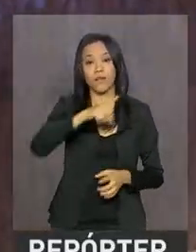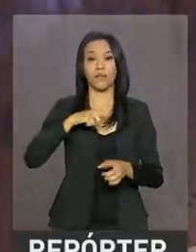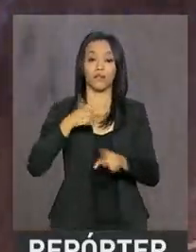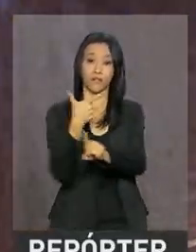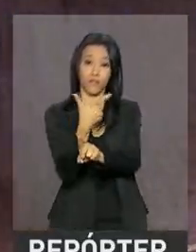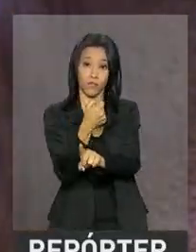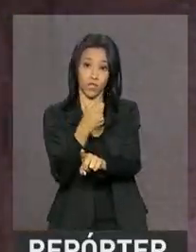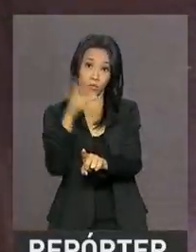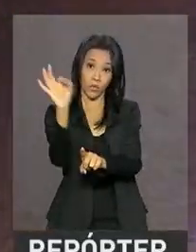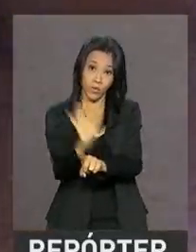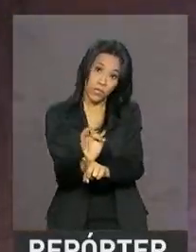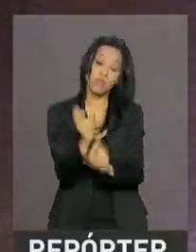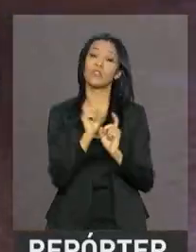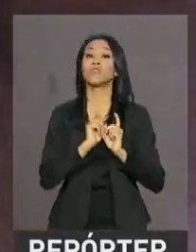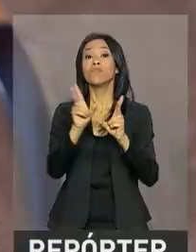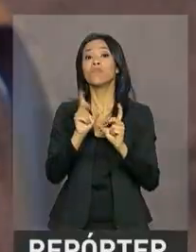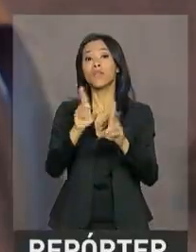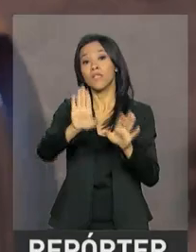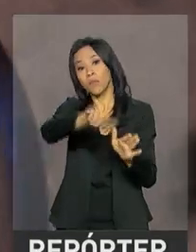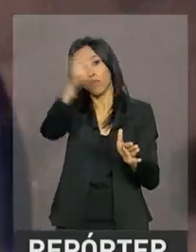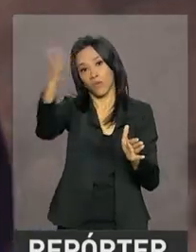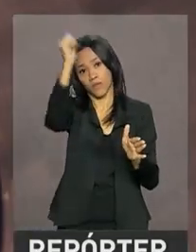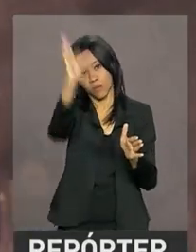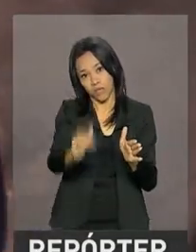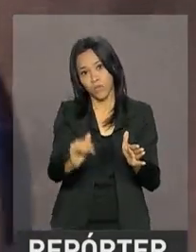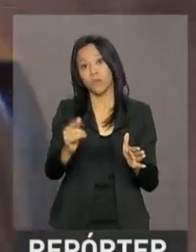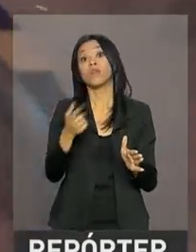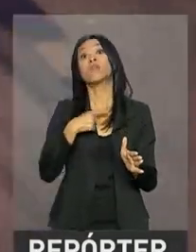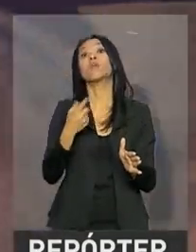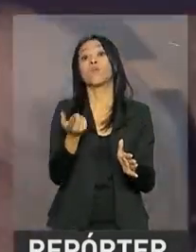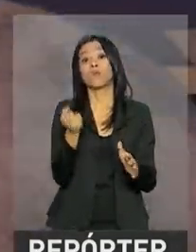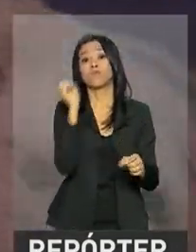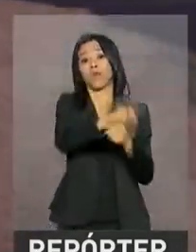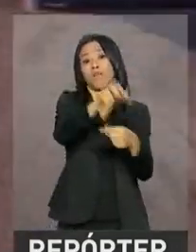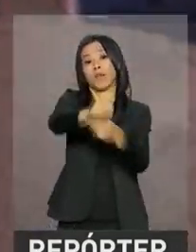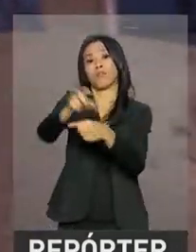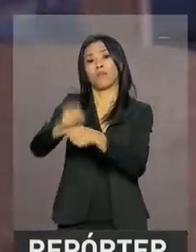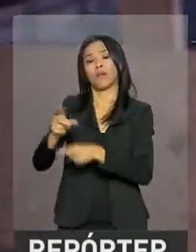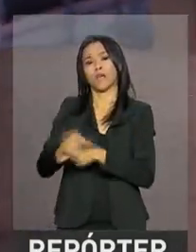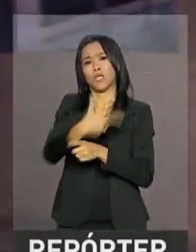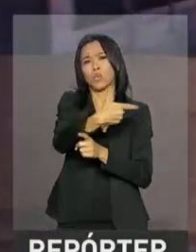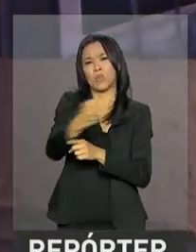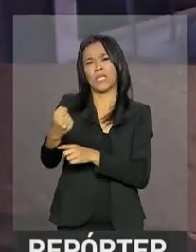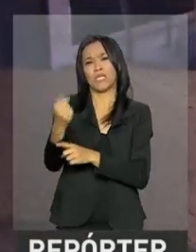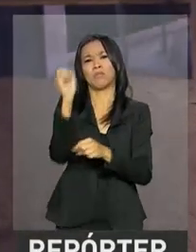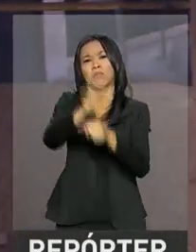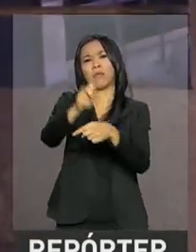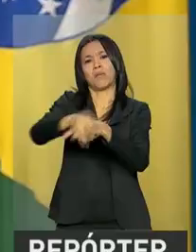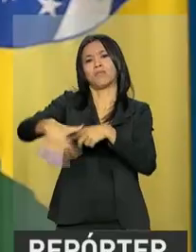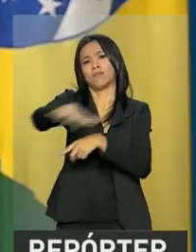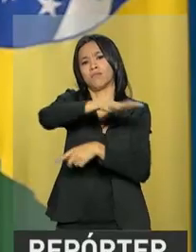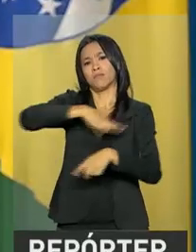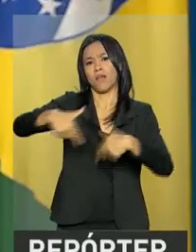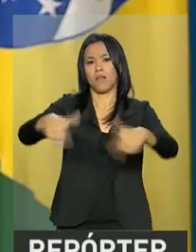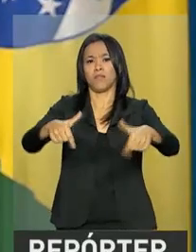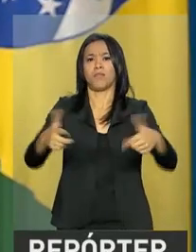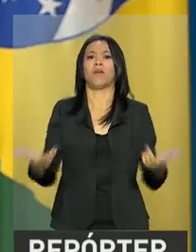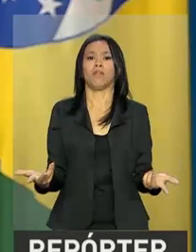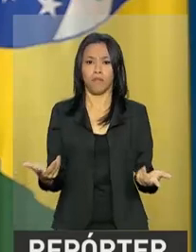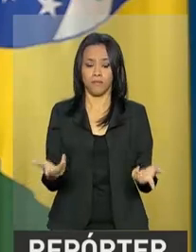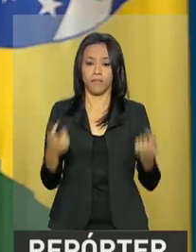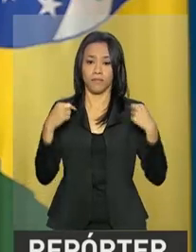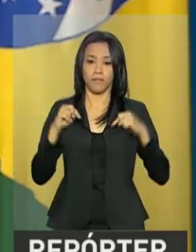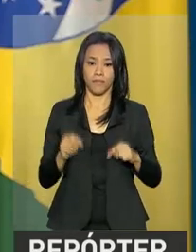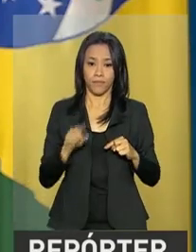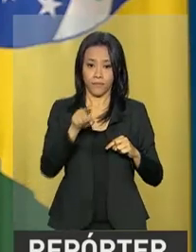das exportações brasileiras e gera 200 mil empregos somente na atividade de extração não é sem razão que